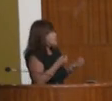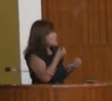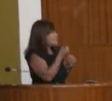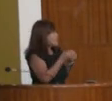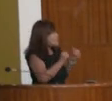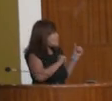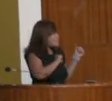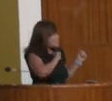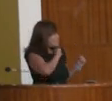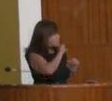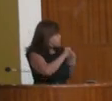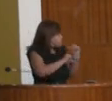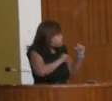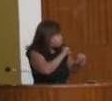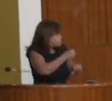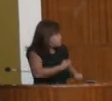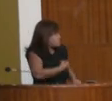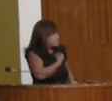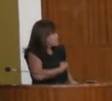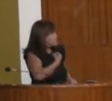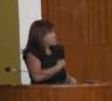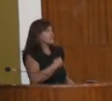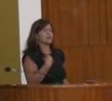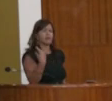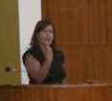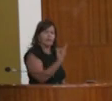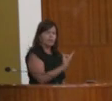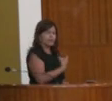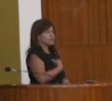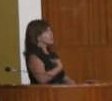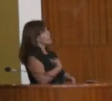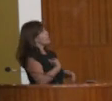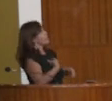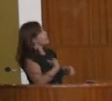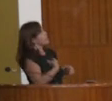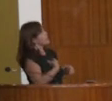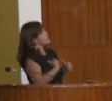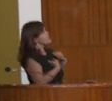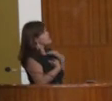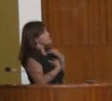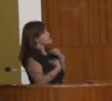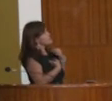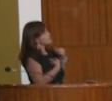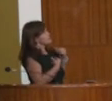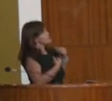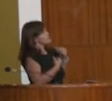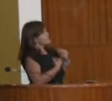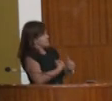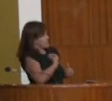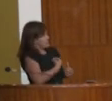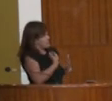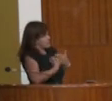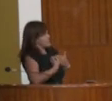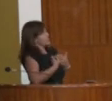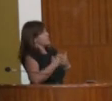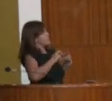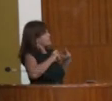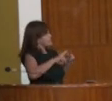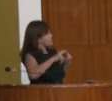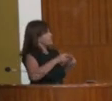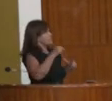da gente fazer. A gente faz as mesmas coisas, mas de outro jeito. Sugestão, que o município faça uma